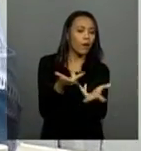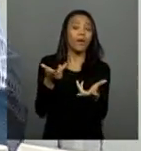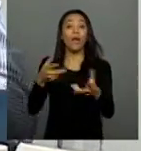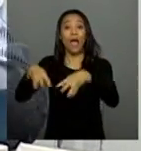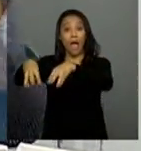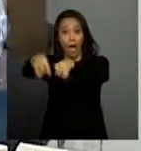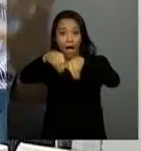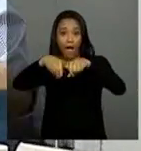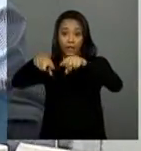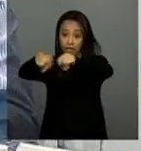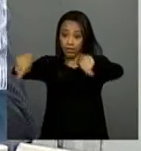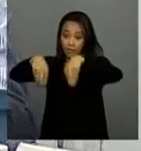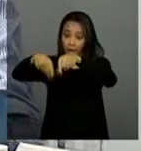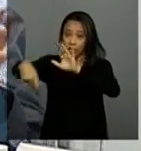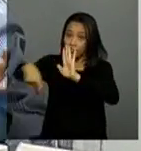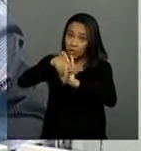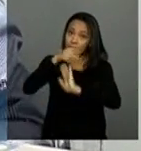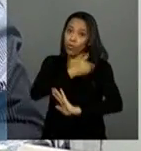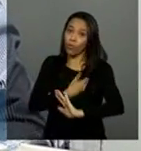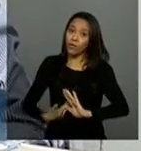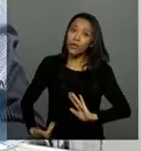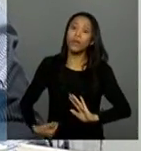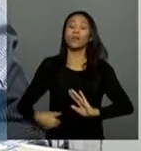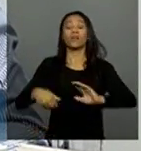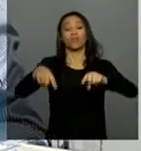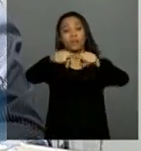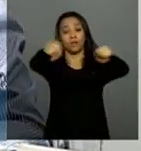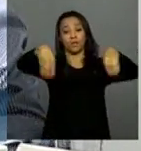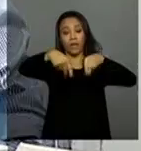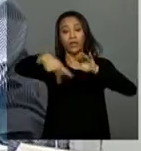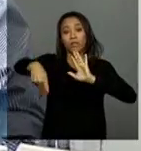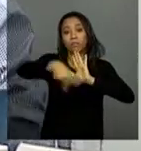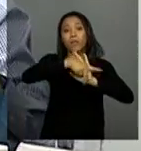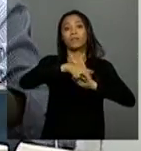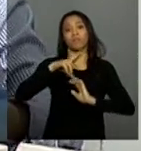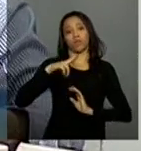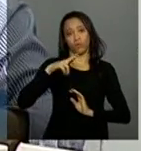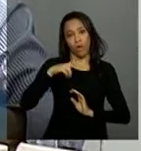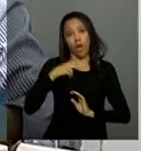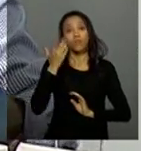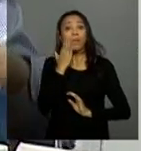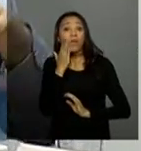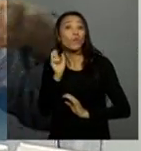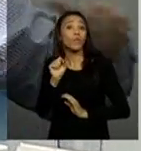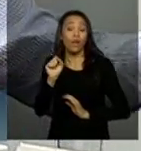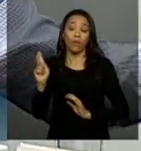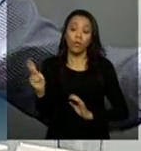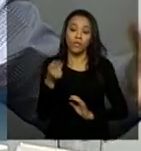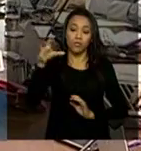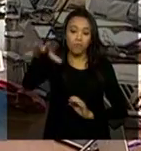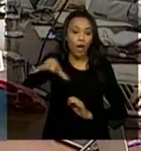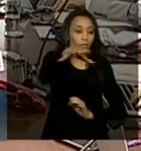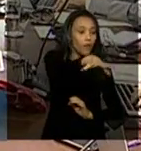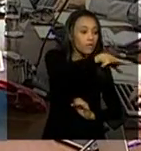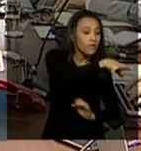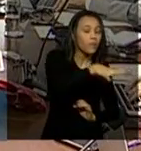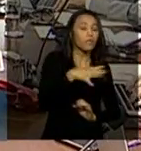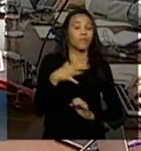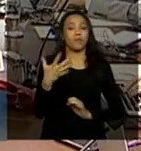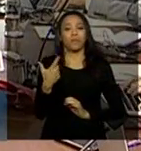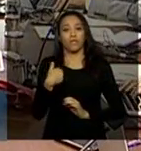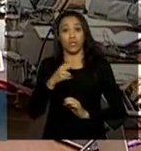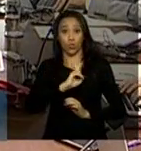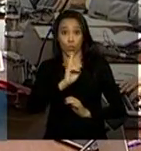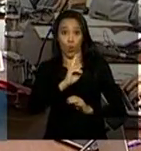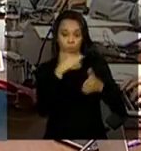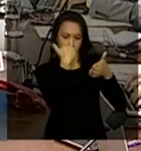áreas privadas, assentamentos, nós vamos entender isso no cadastro ambiental rural, nos municípios prioritários, que estão na nossa lista de